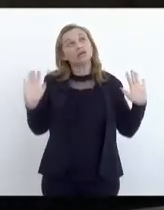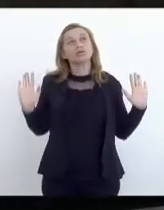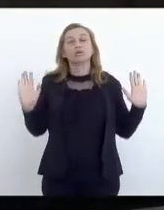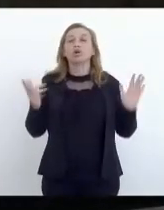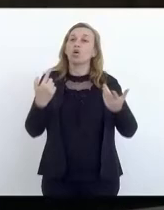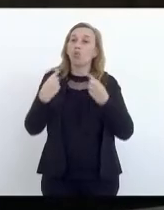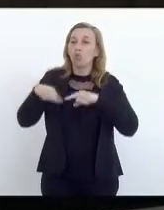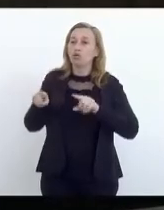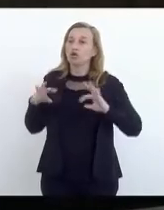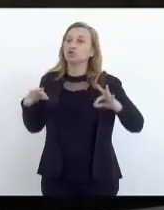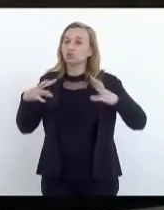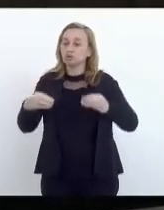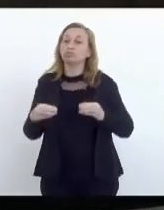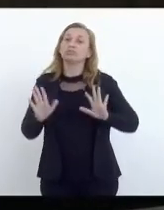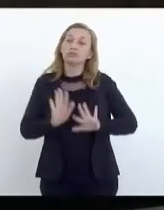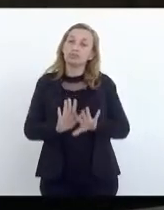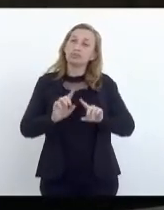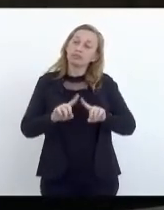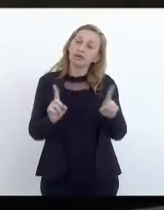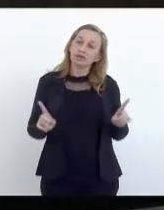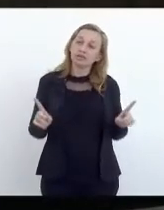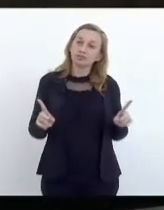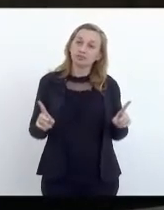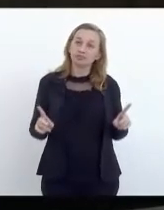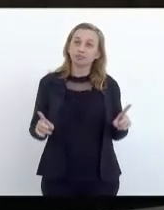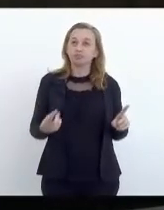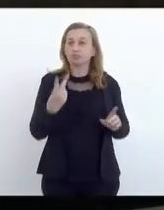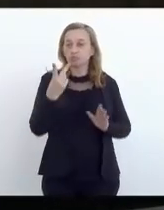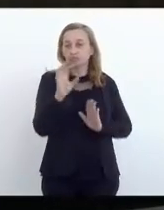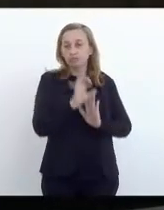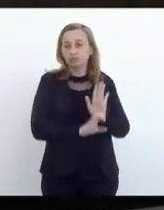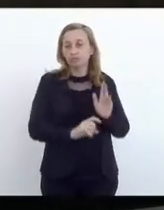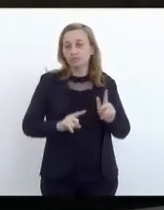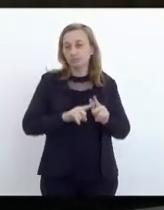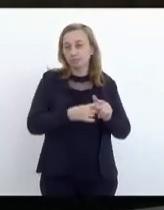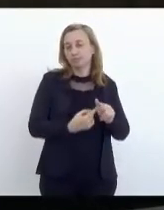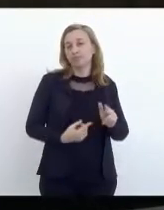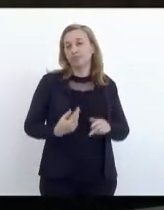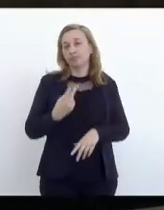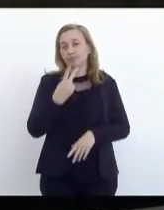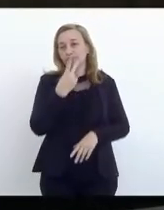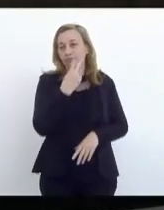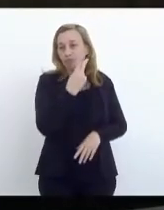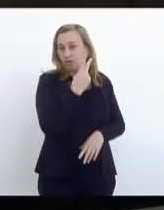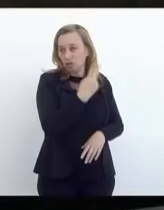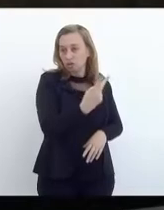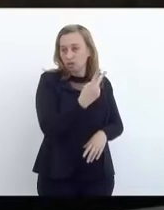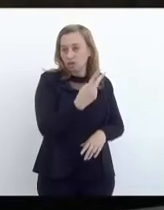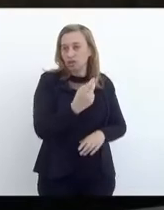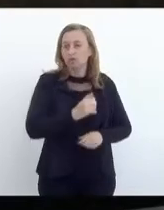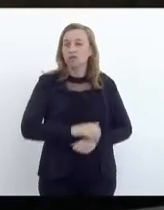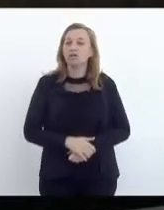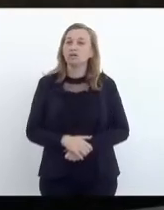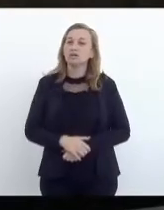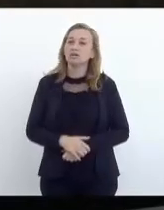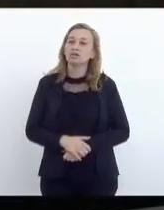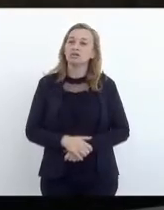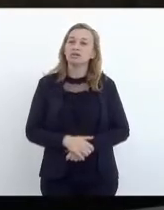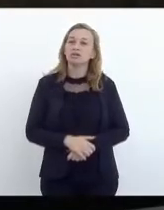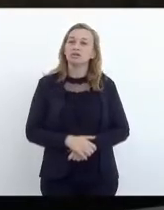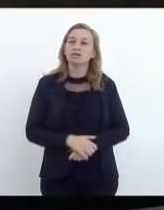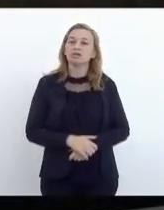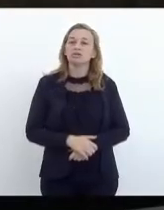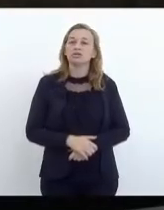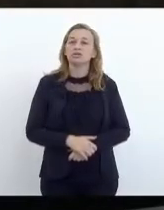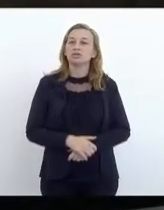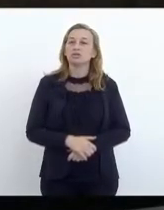totalmente contrário. Mas o parecer é com duas emendas, modificativa 2 e aditiva, modificativa 1 e